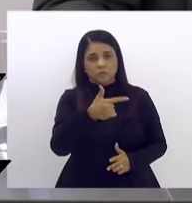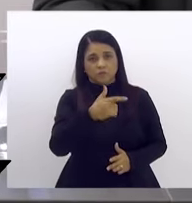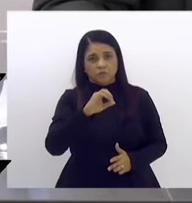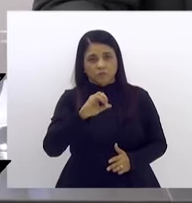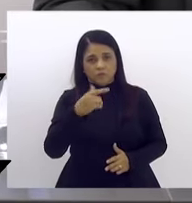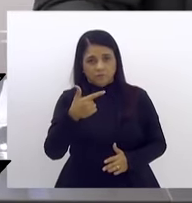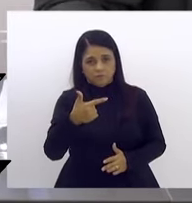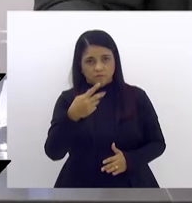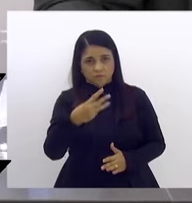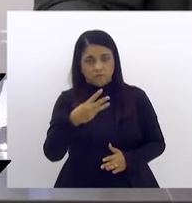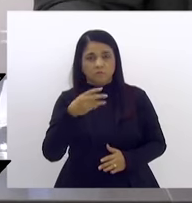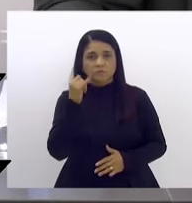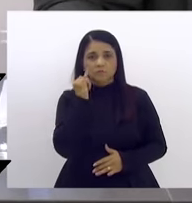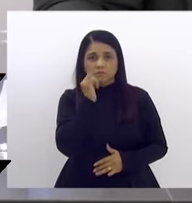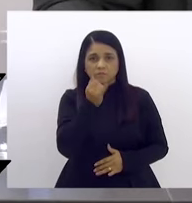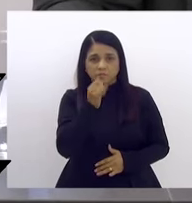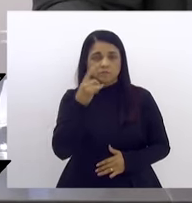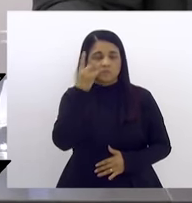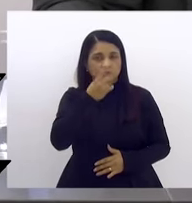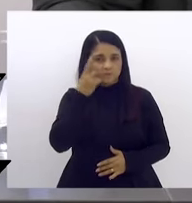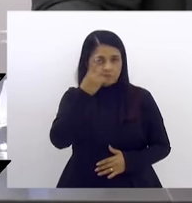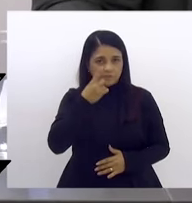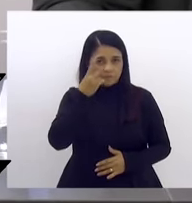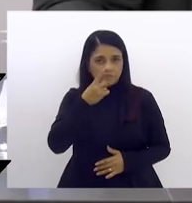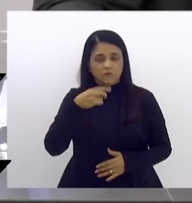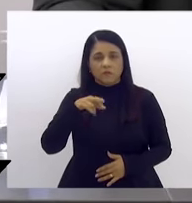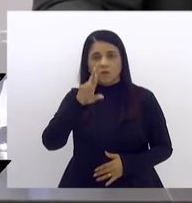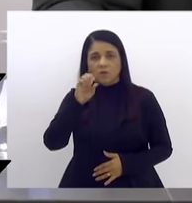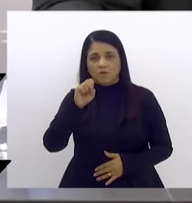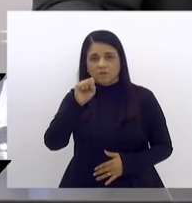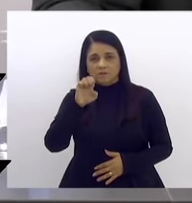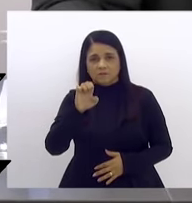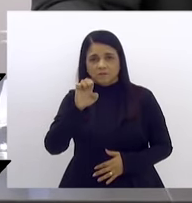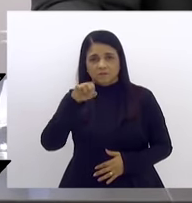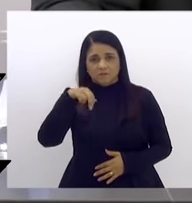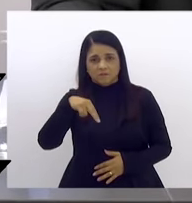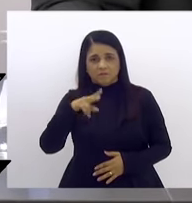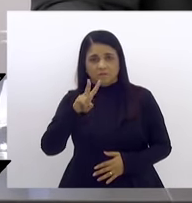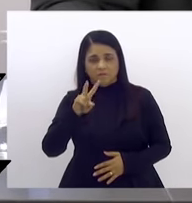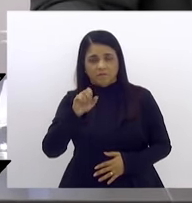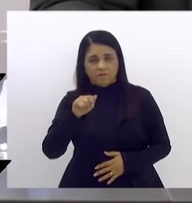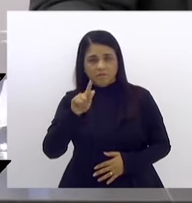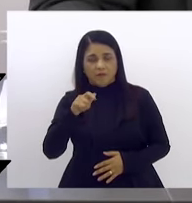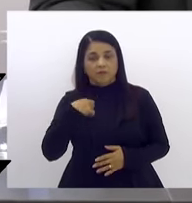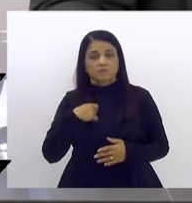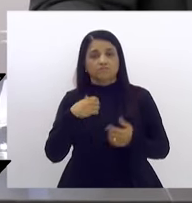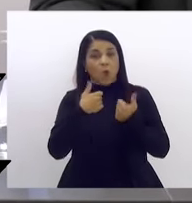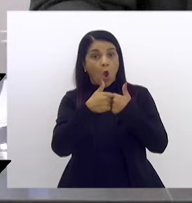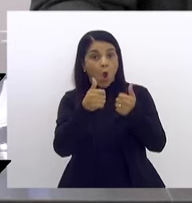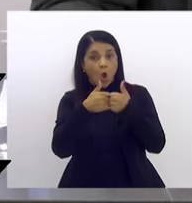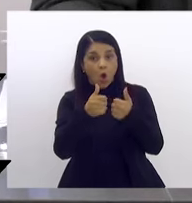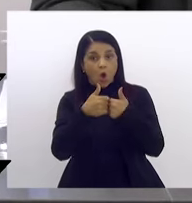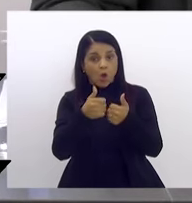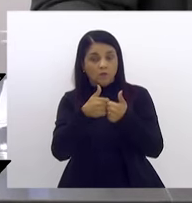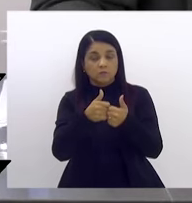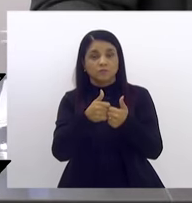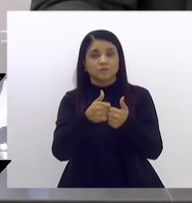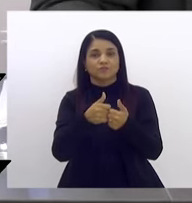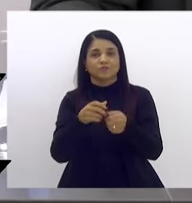de autoria do deputado ros Reis que determina a disponibilização de ônibus intermunicipais